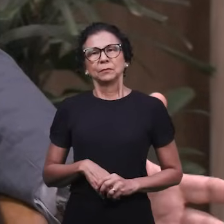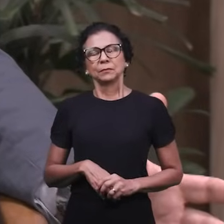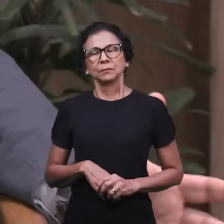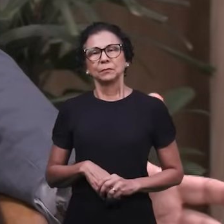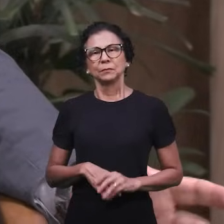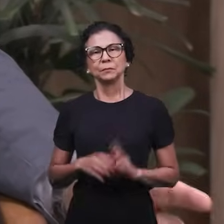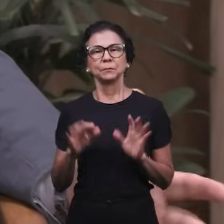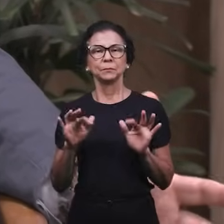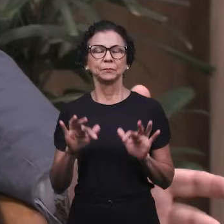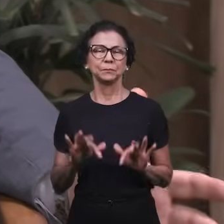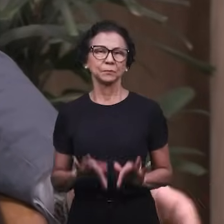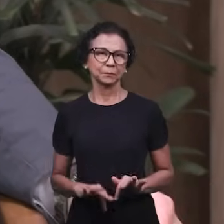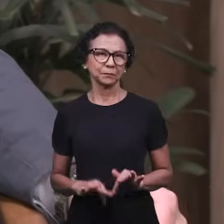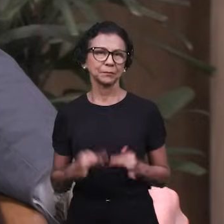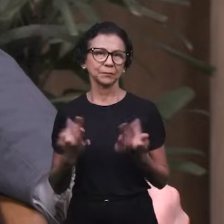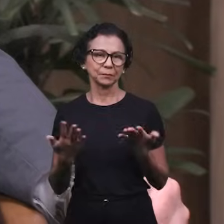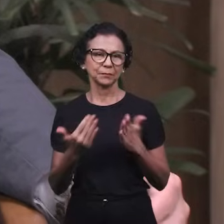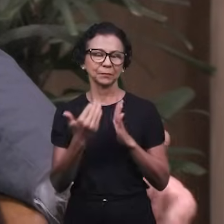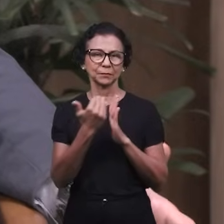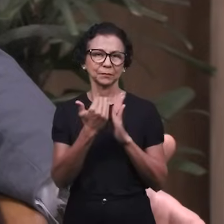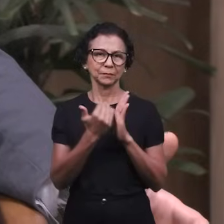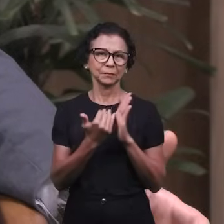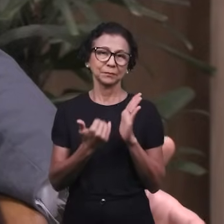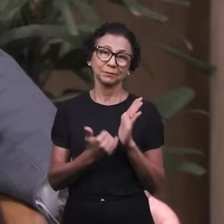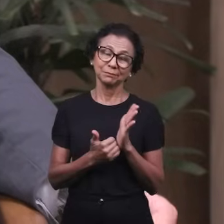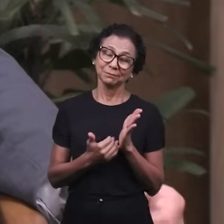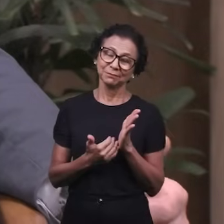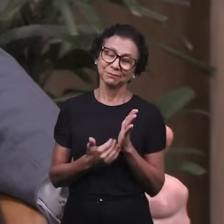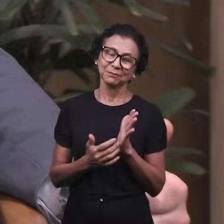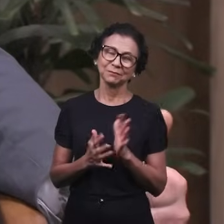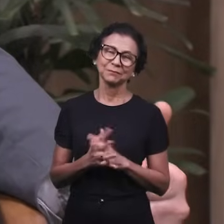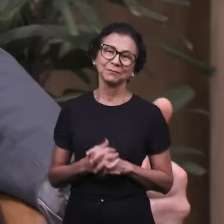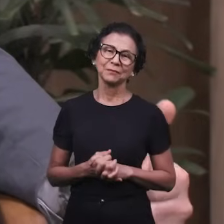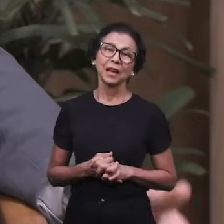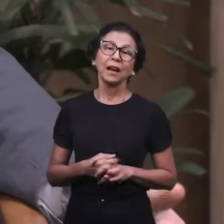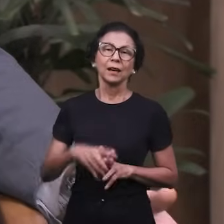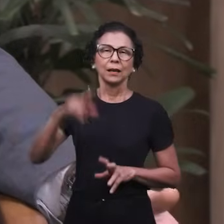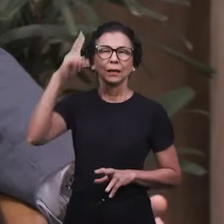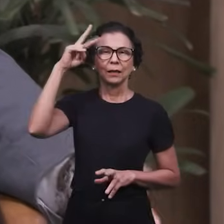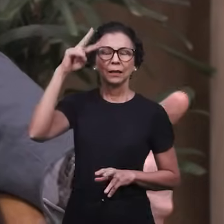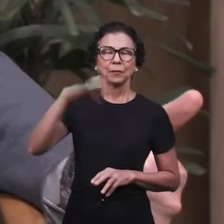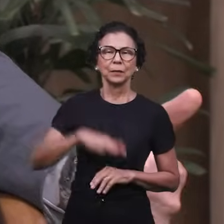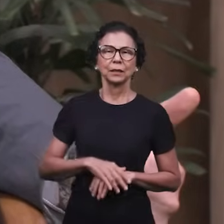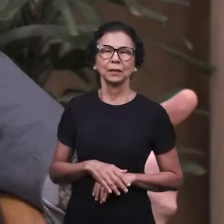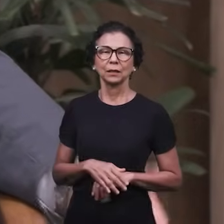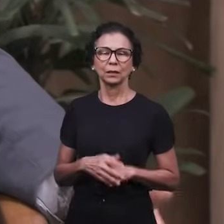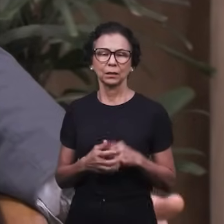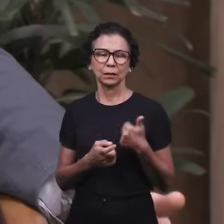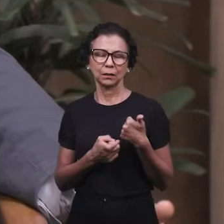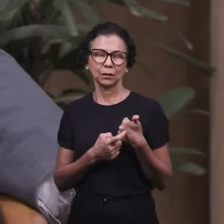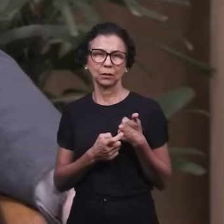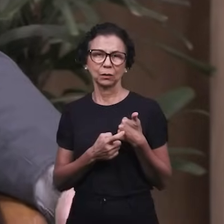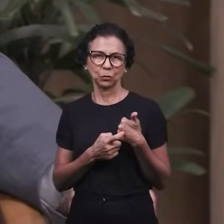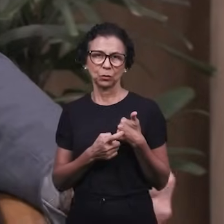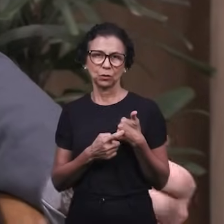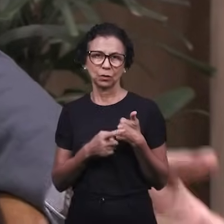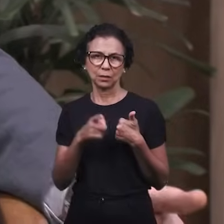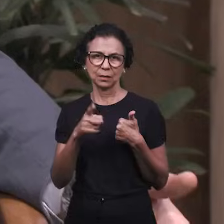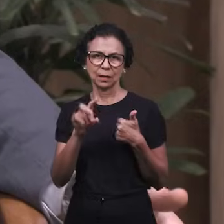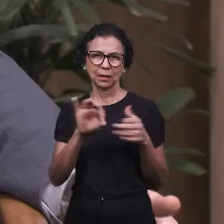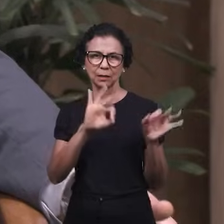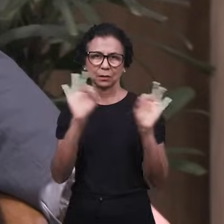indo para o final, né? Vamos encerrar o programa agora. Antes, porém, eu quero lembrar você de curtir esse conteúdo, que se você está assistindo no